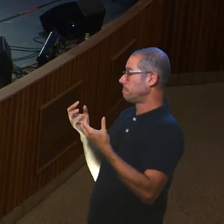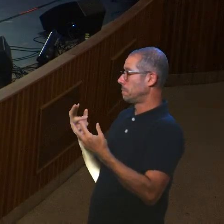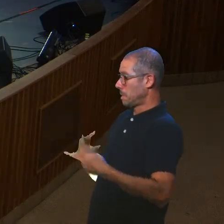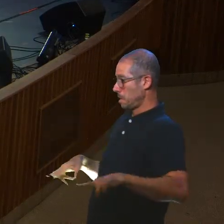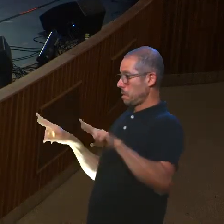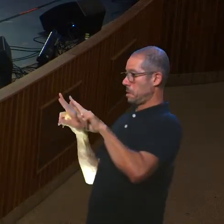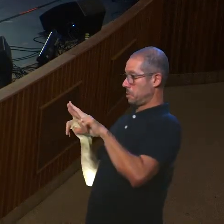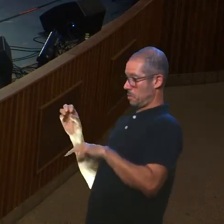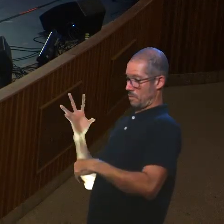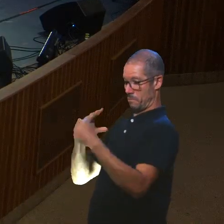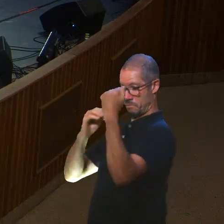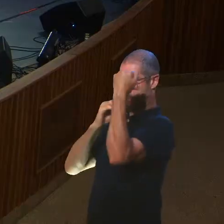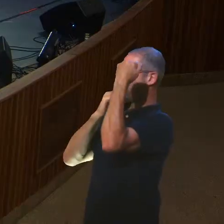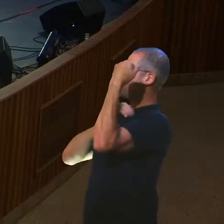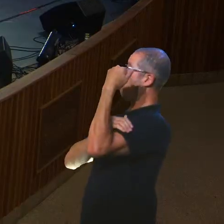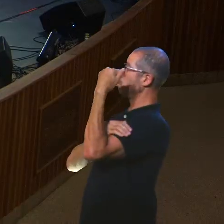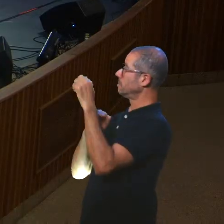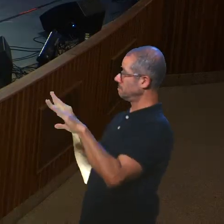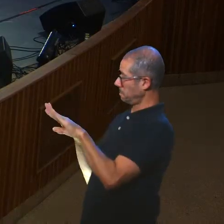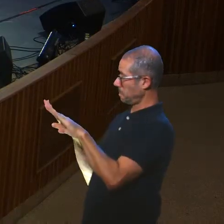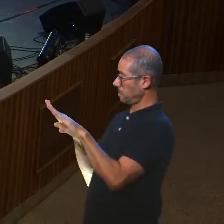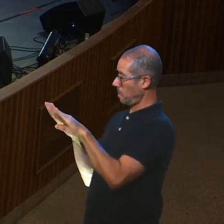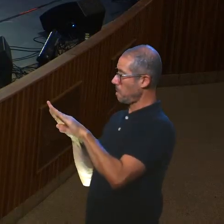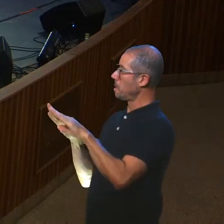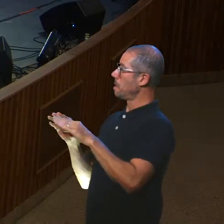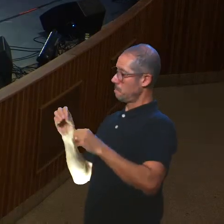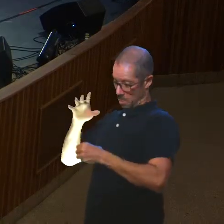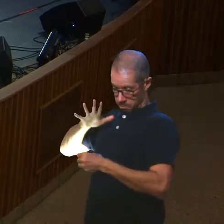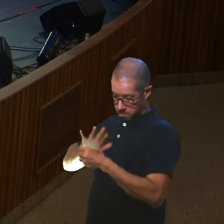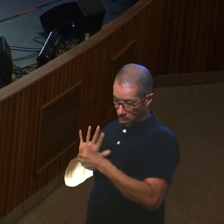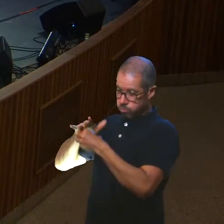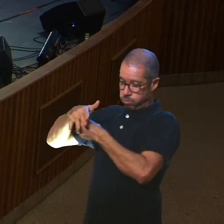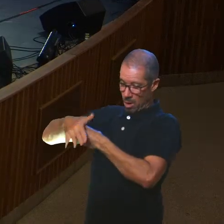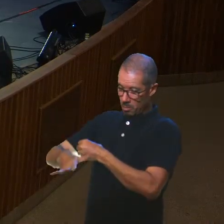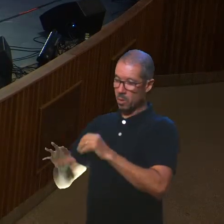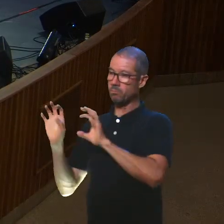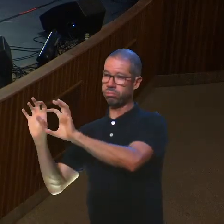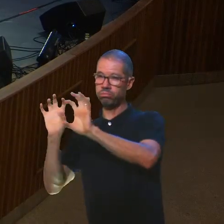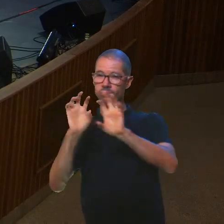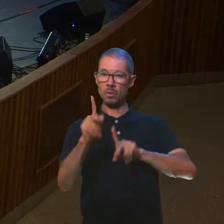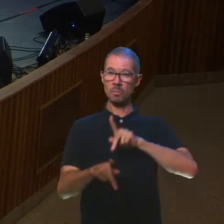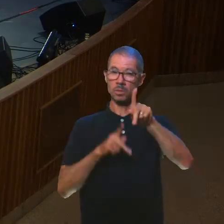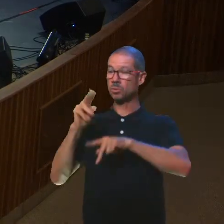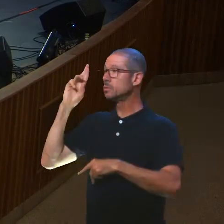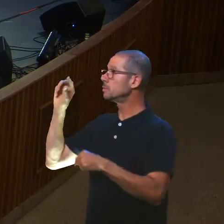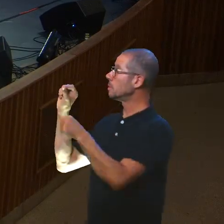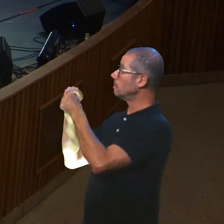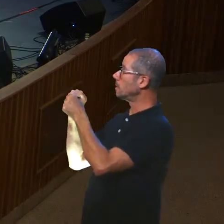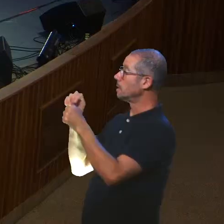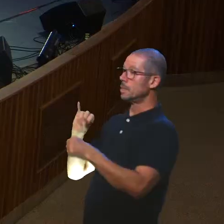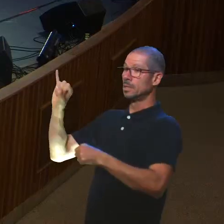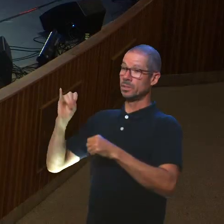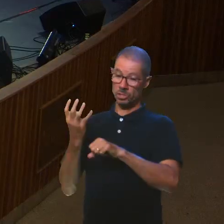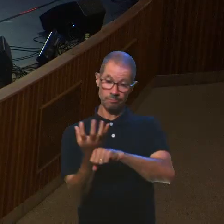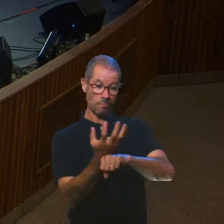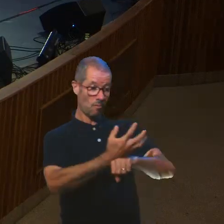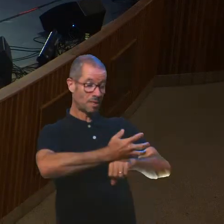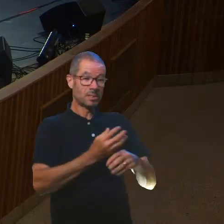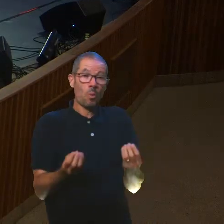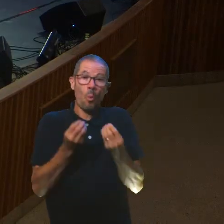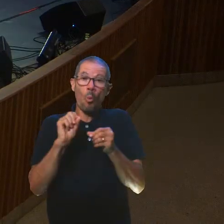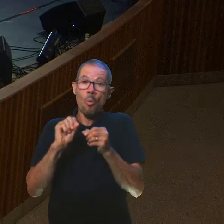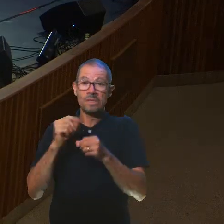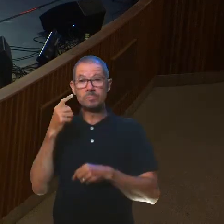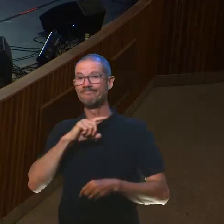as minhas forças, me alimentar dessa maneira para transbordar sobre as pessoas aquilo que o Senhor tem feito, mas se eu tiver com o tanque vazio, eu não consigo fazer